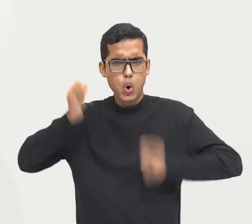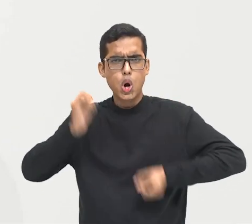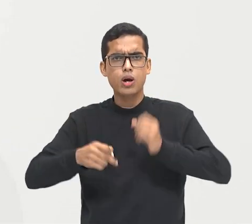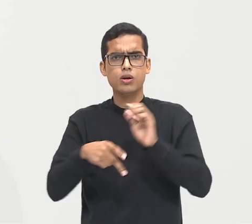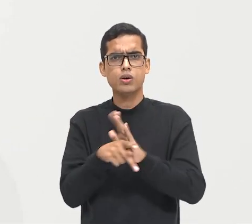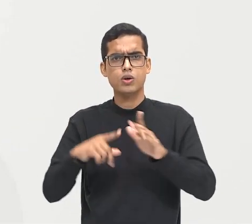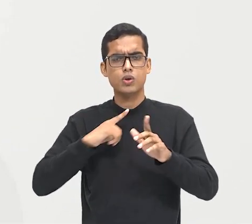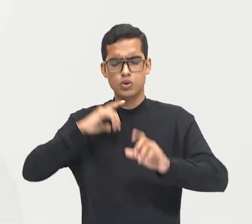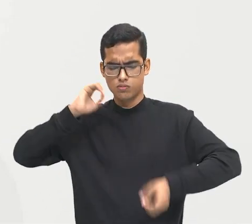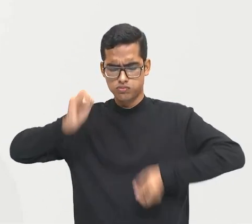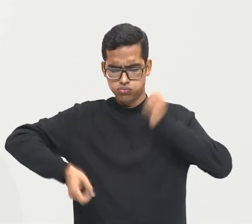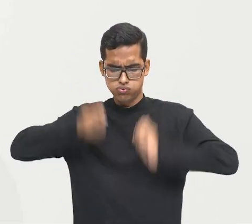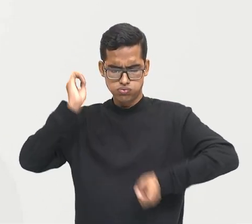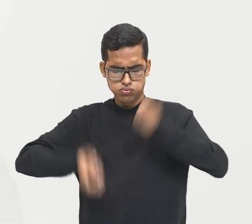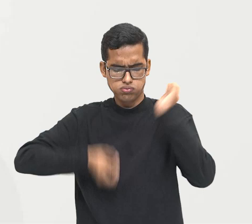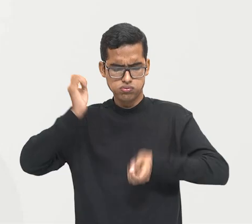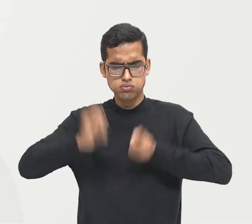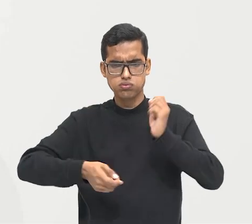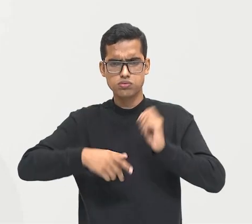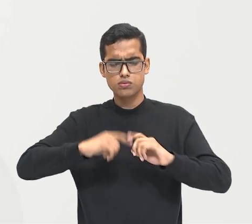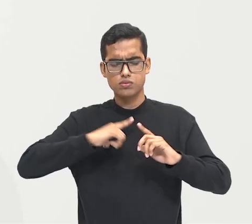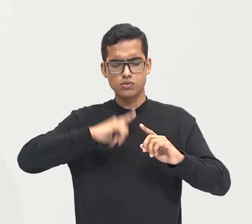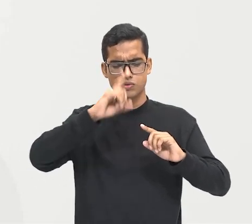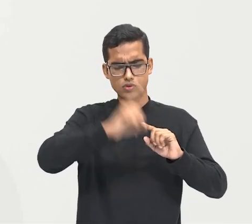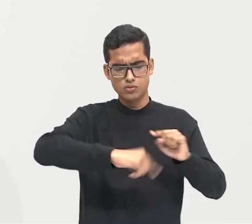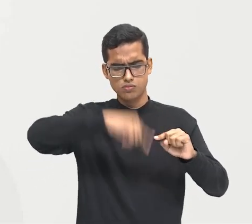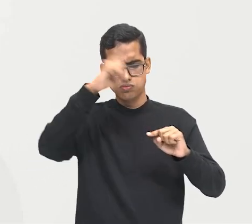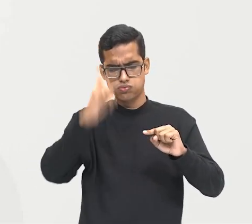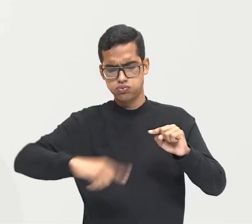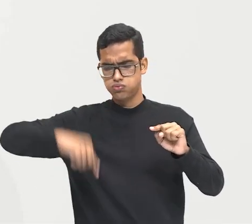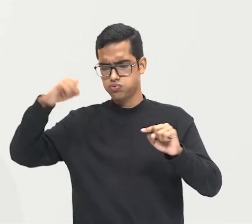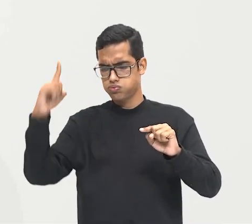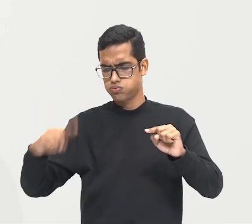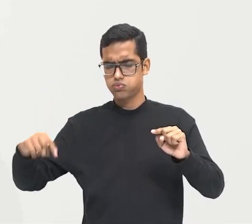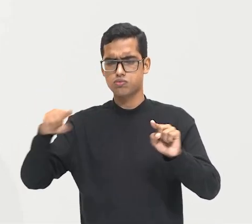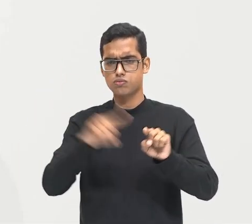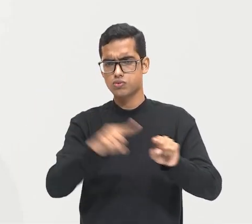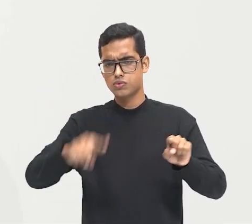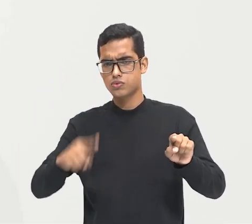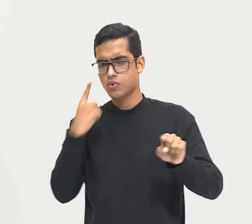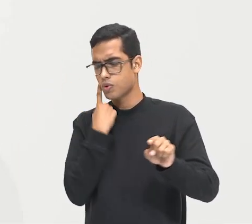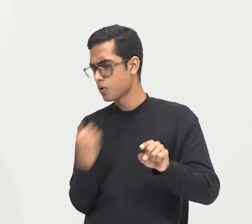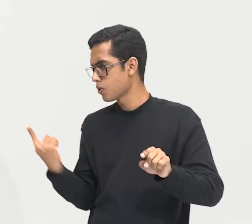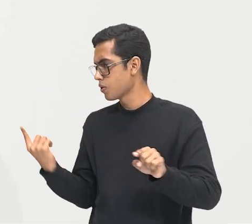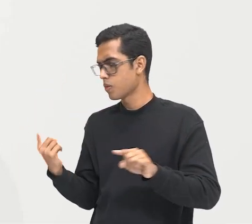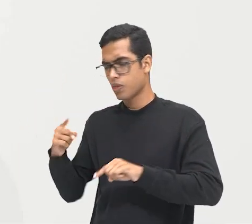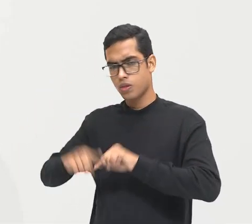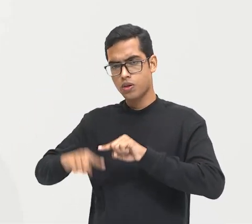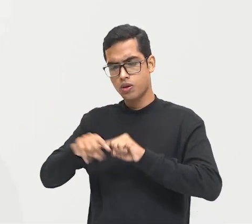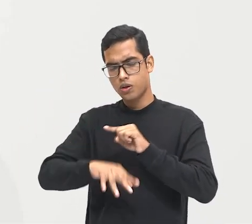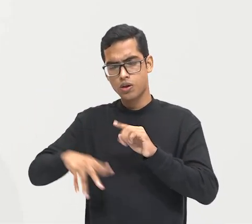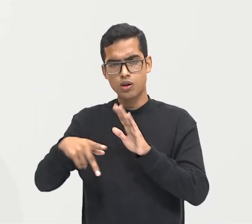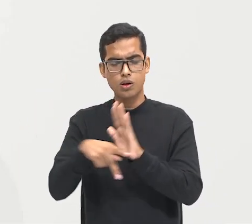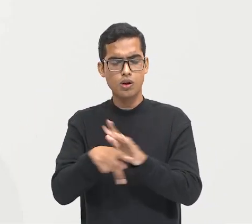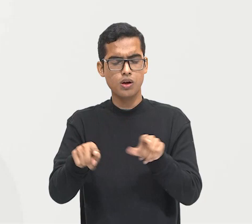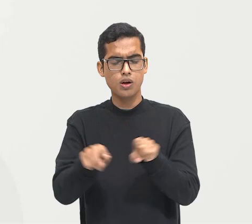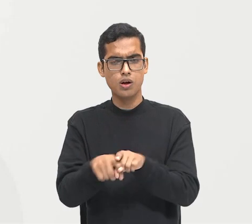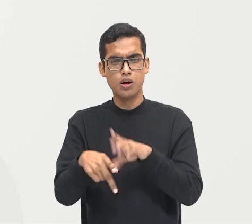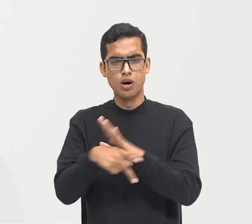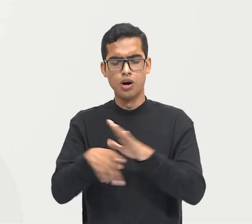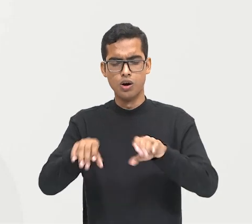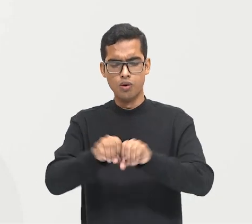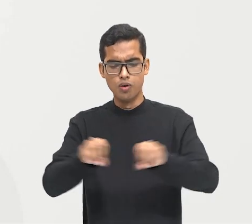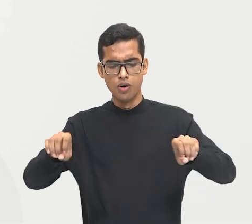dessas cordas que ela está movimentando, está propagando ali também no meio material, como no caso do exemplo que a gente está vendo aí da